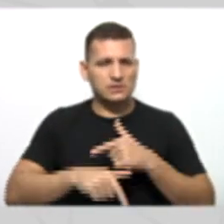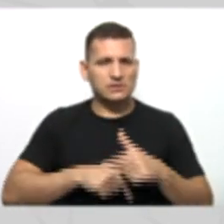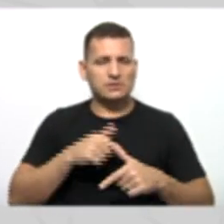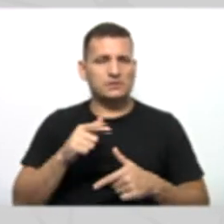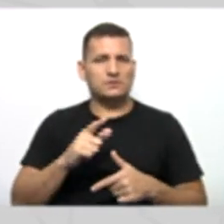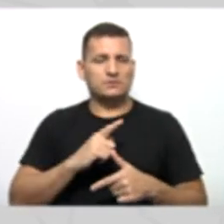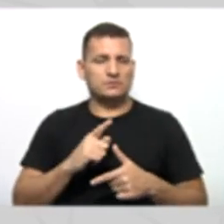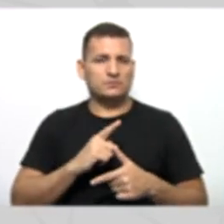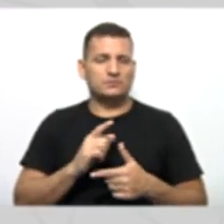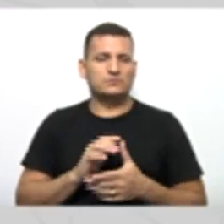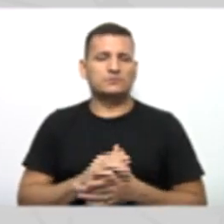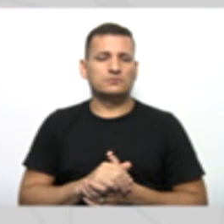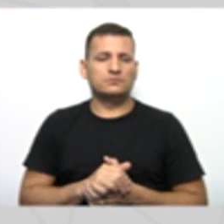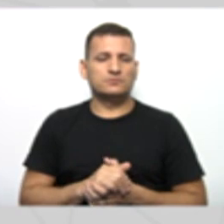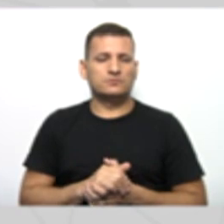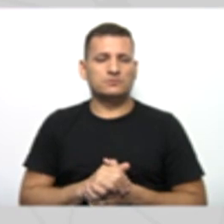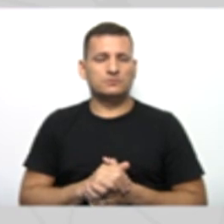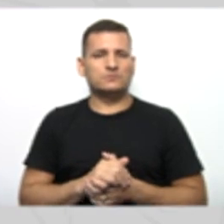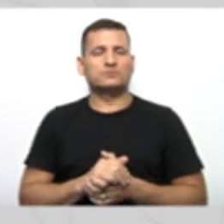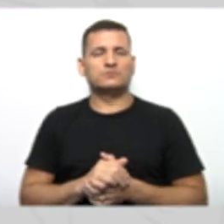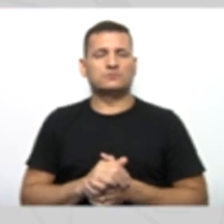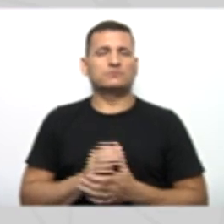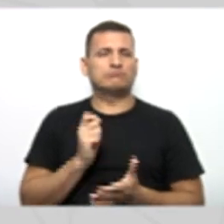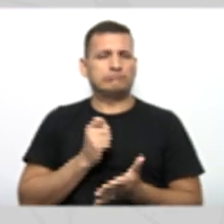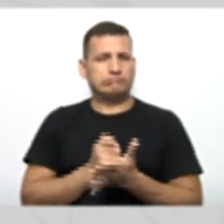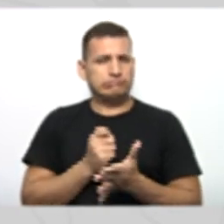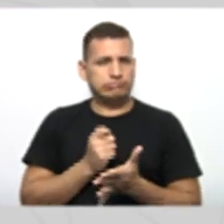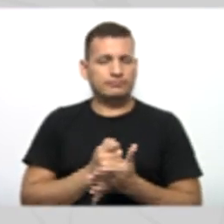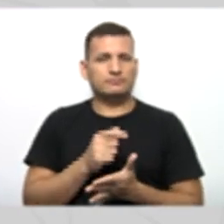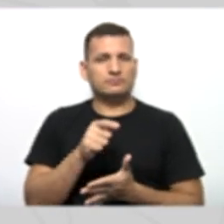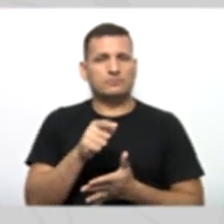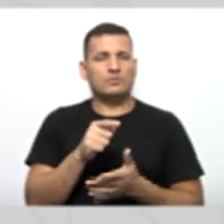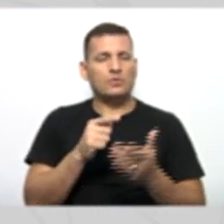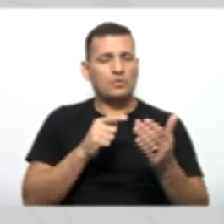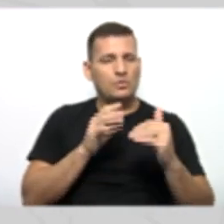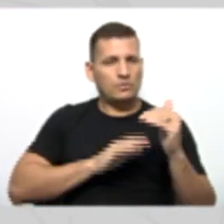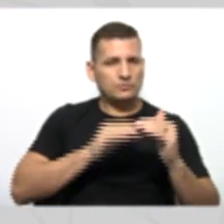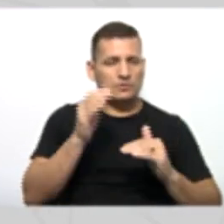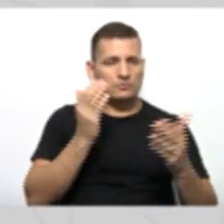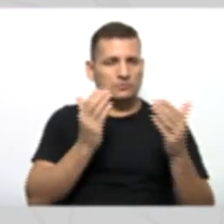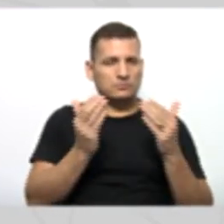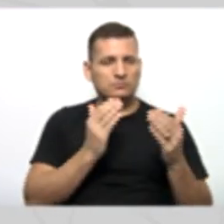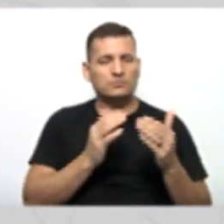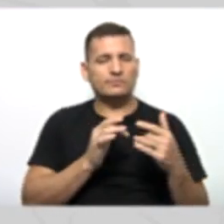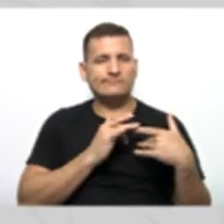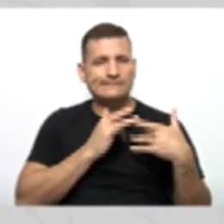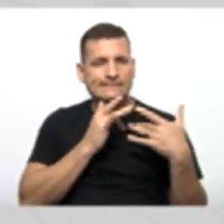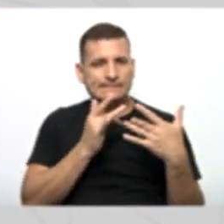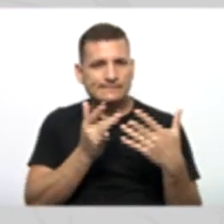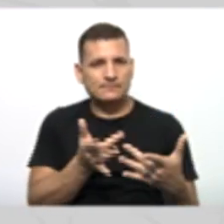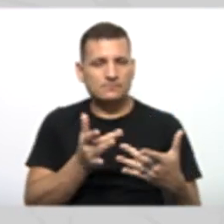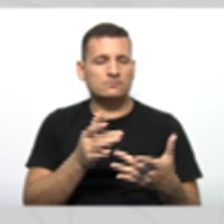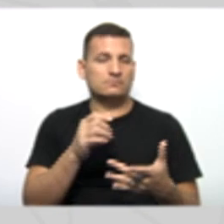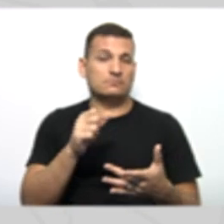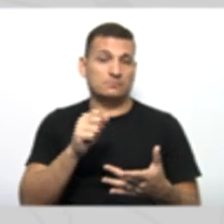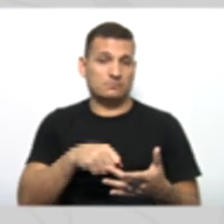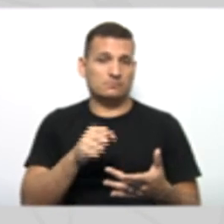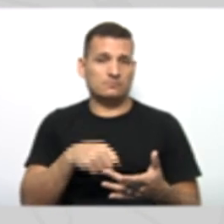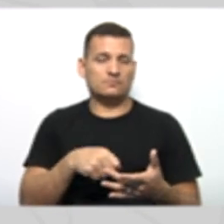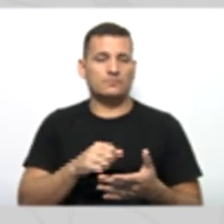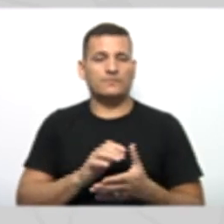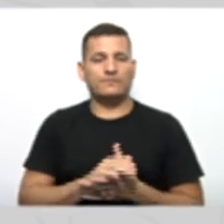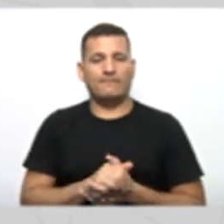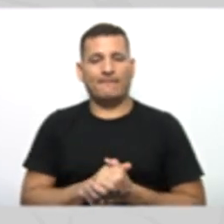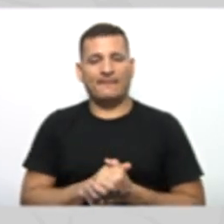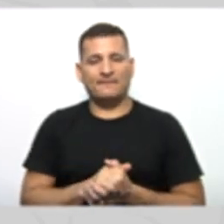trabalhosa, ela vai exigir do analista aí uma dedicação muito grande. Isso sim. Veja bem, gente,